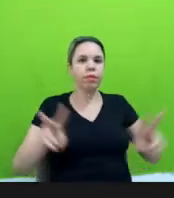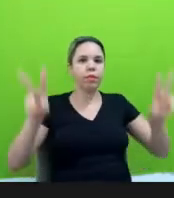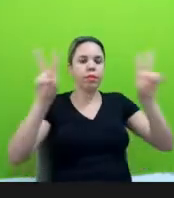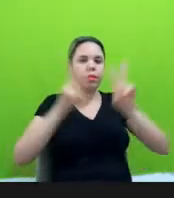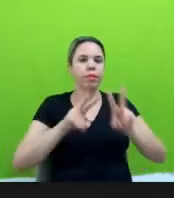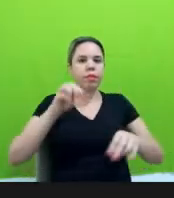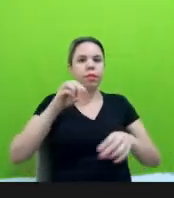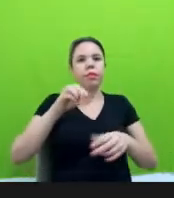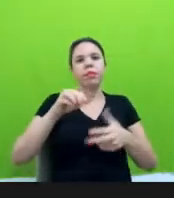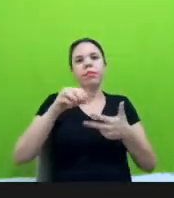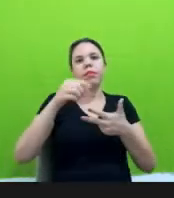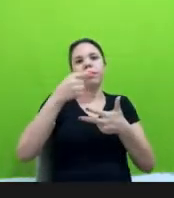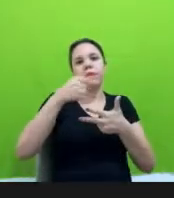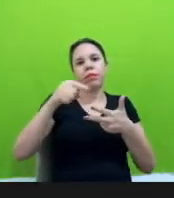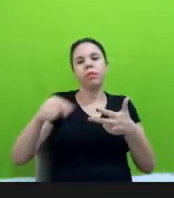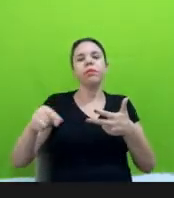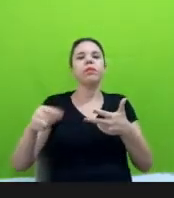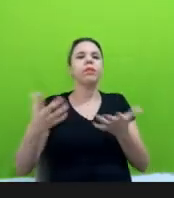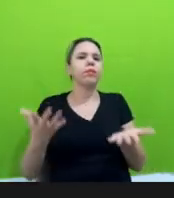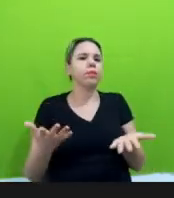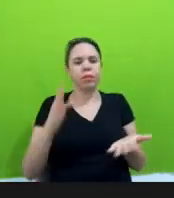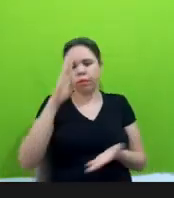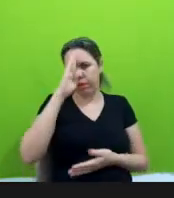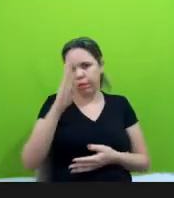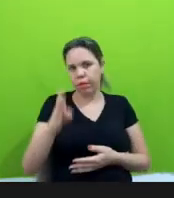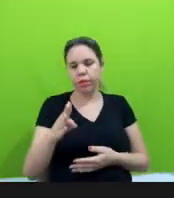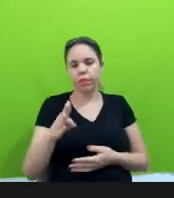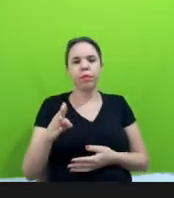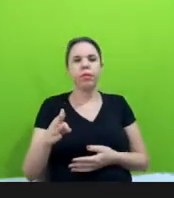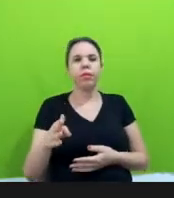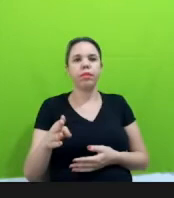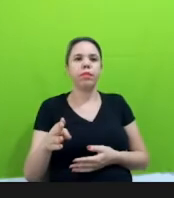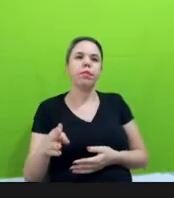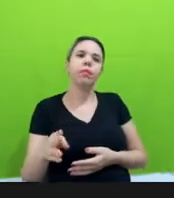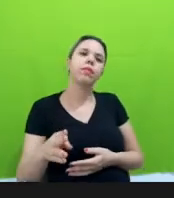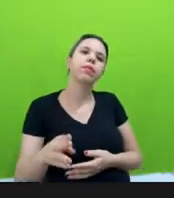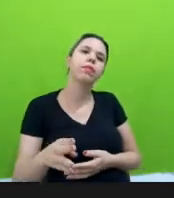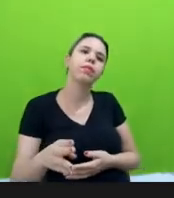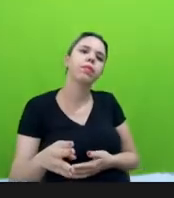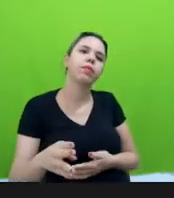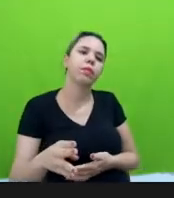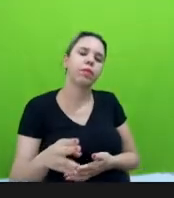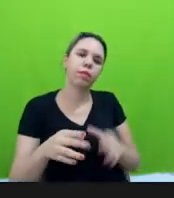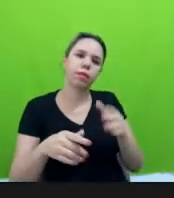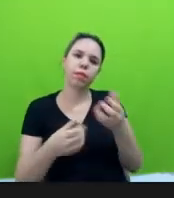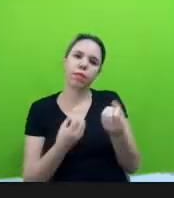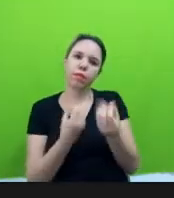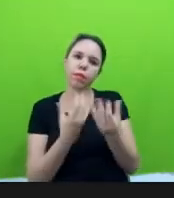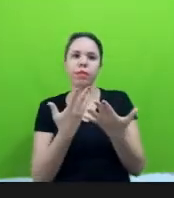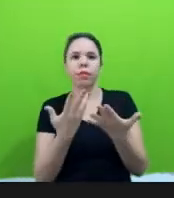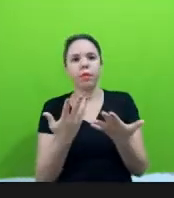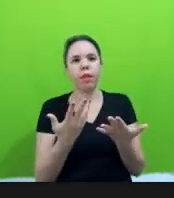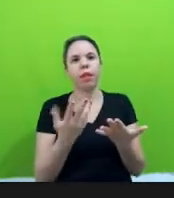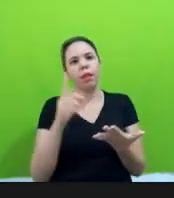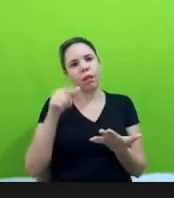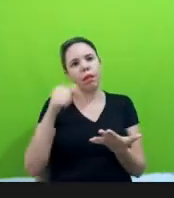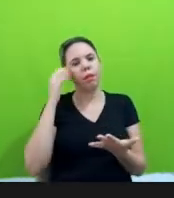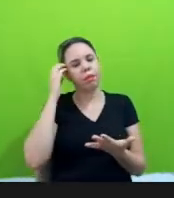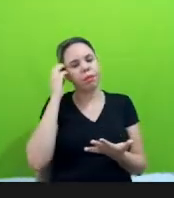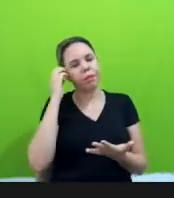nas secretarias estaduais, mas no MEC principalmente, em que as informações eram tratadas como um bem público. Então, você estava